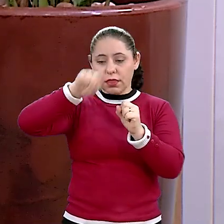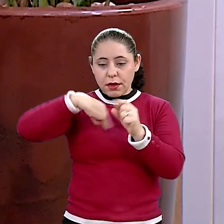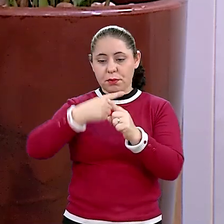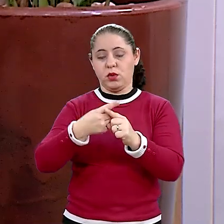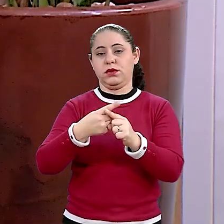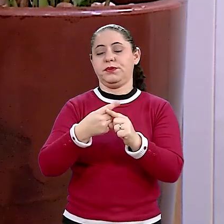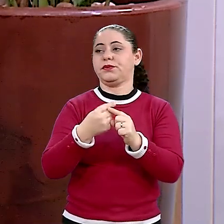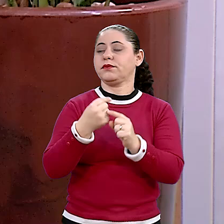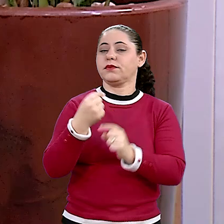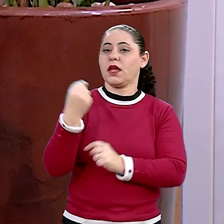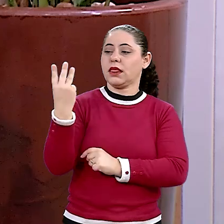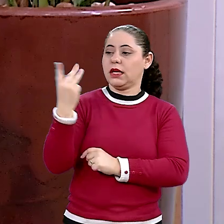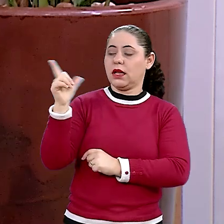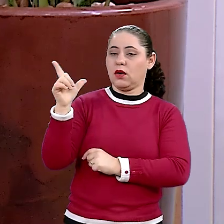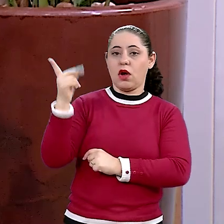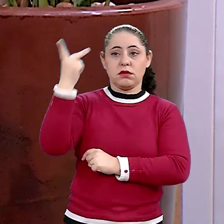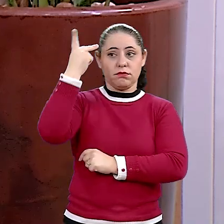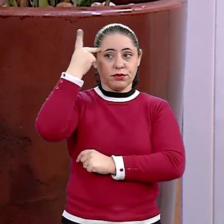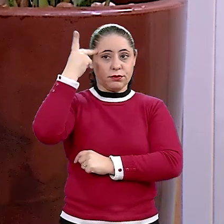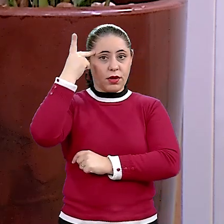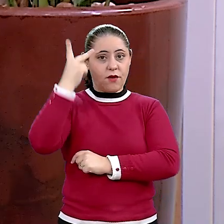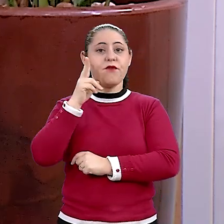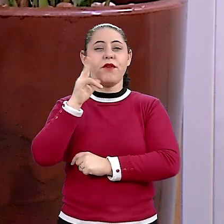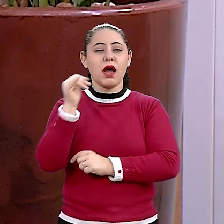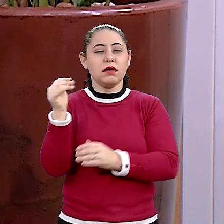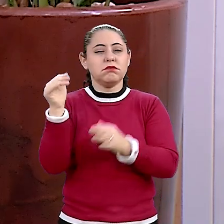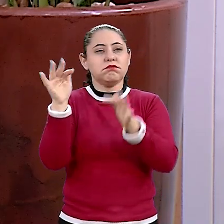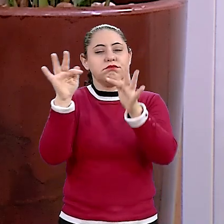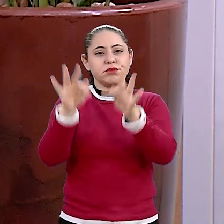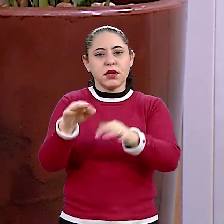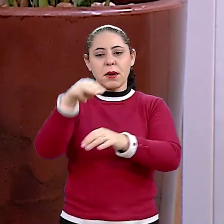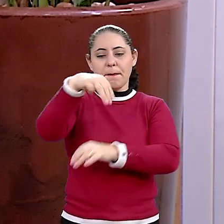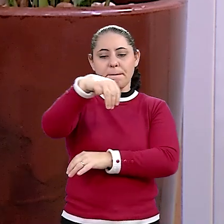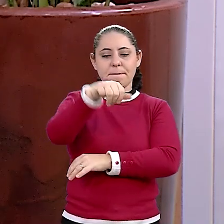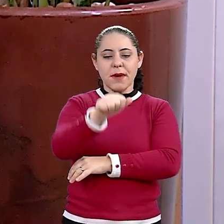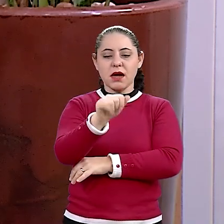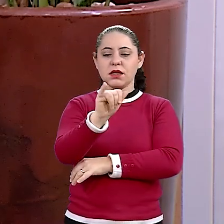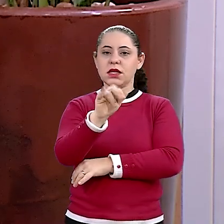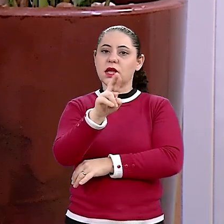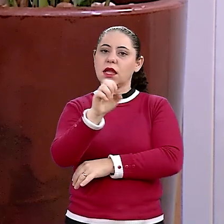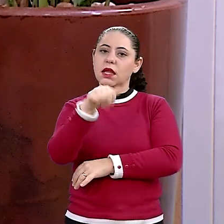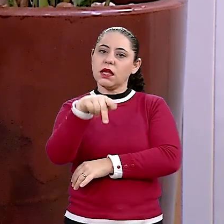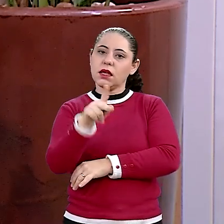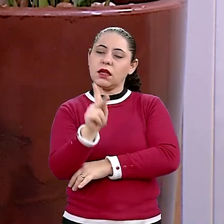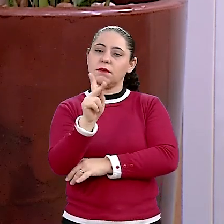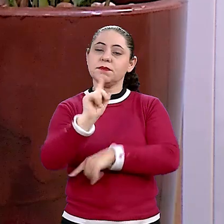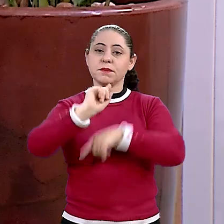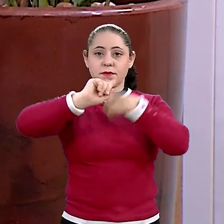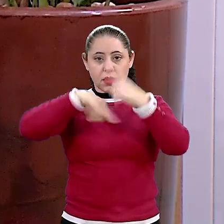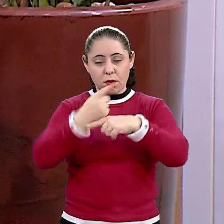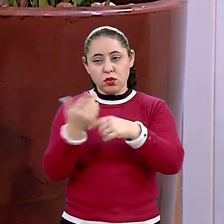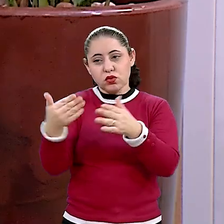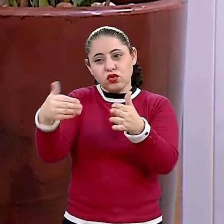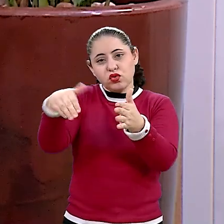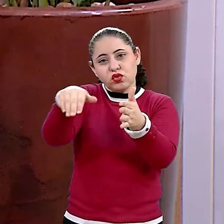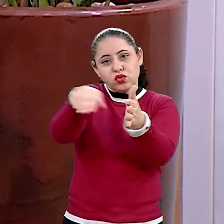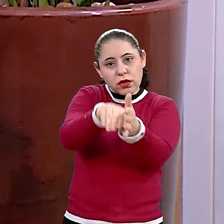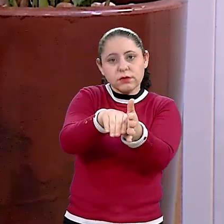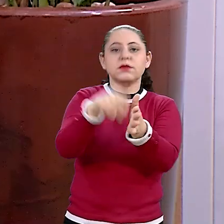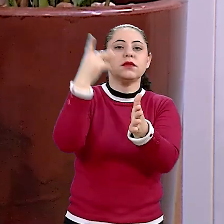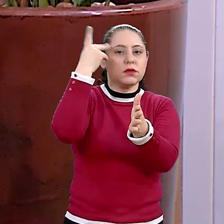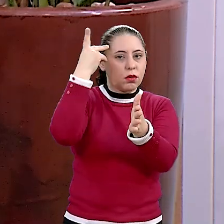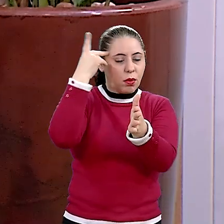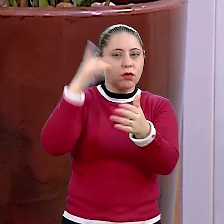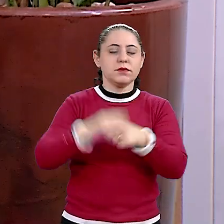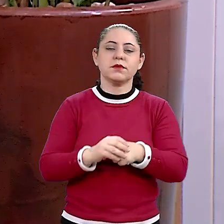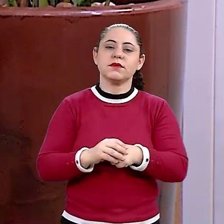Três Lagoas, ela segue no interior de São Paulo, ela vai terminar ali em Mairinque e de Mairinque ela vai até Santos, tá? Então ela